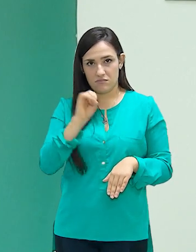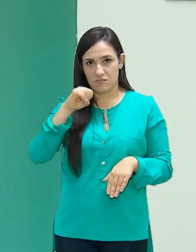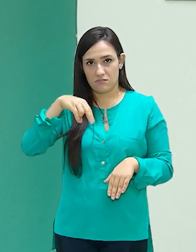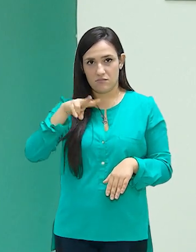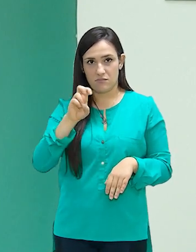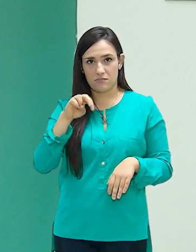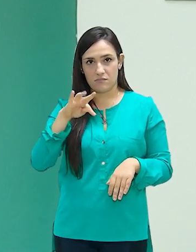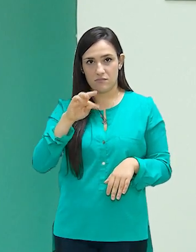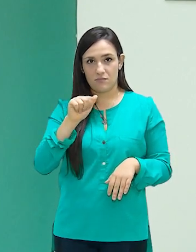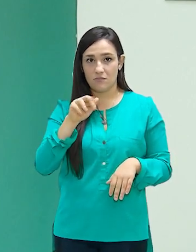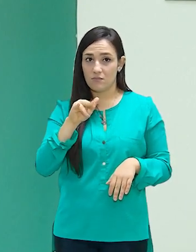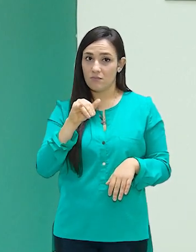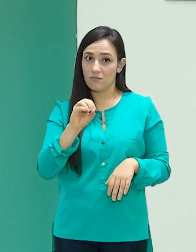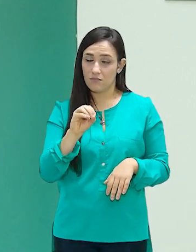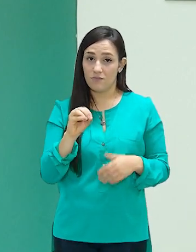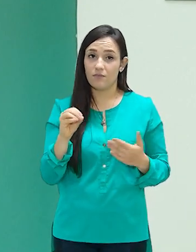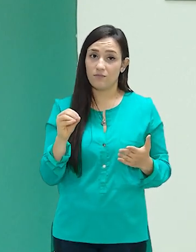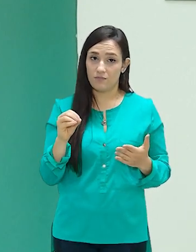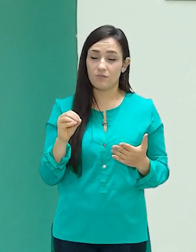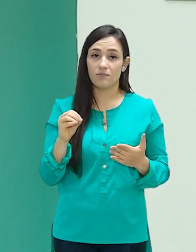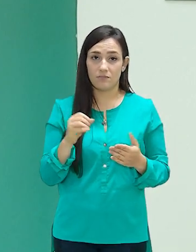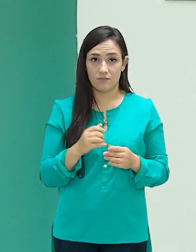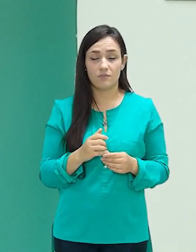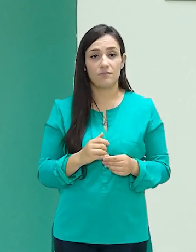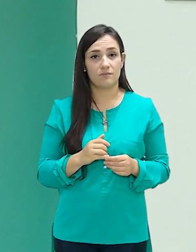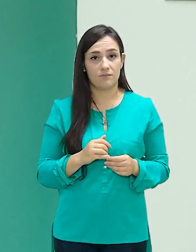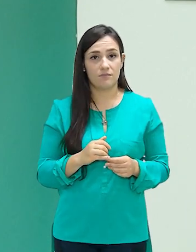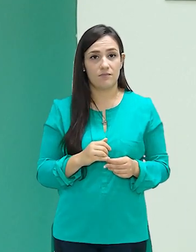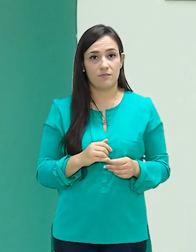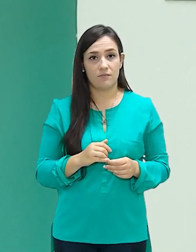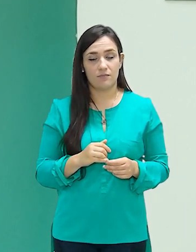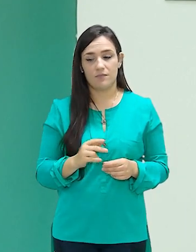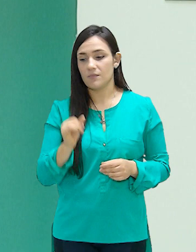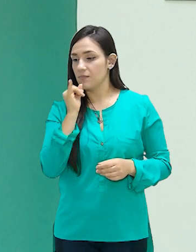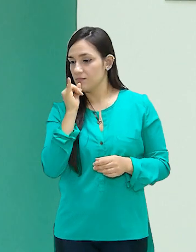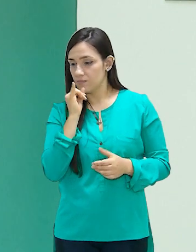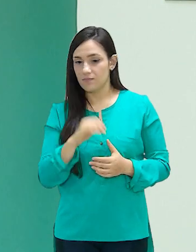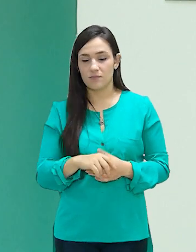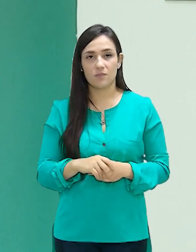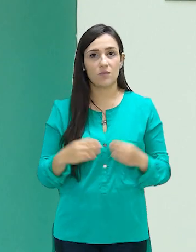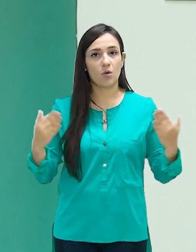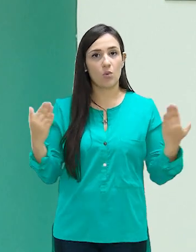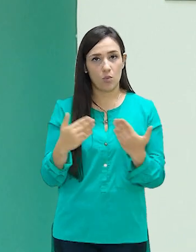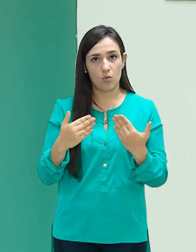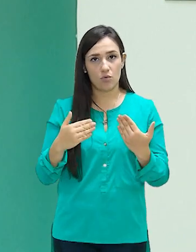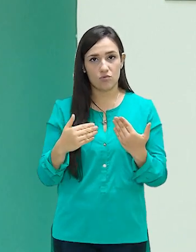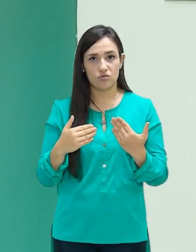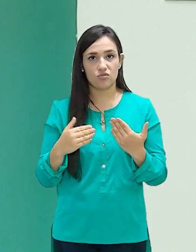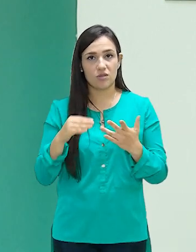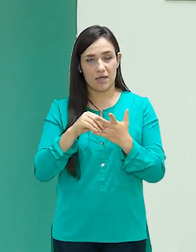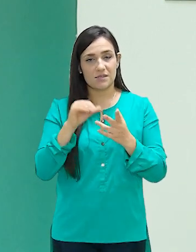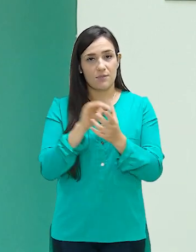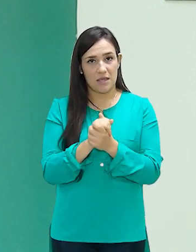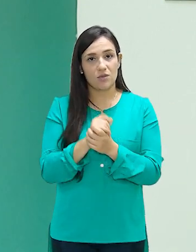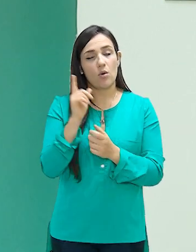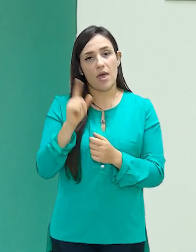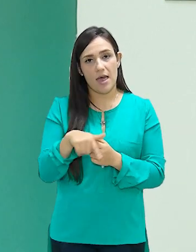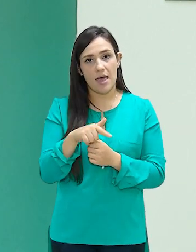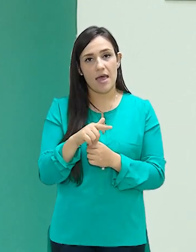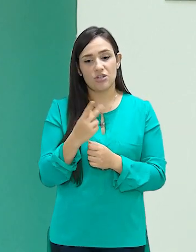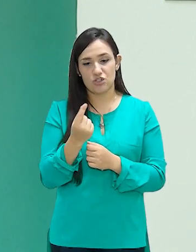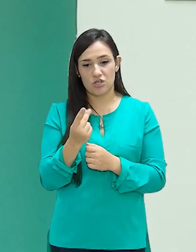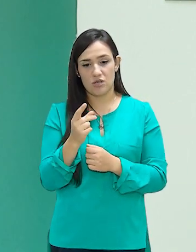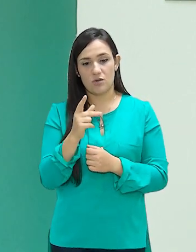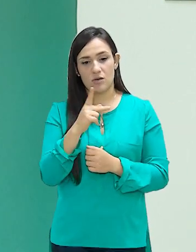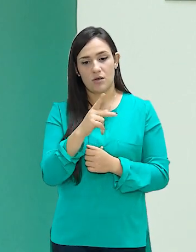agora tudo vai depender do regime de bens. Vamos falar do regime que hoje, o regime de comunhão parcial de